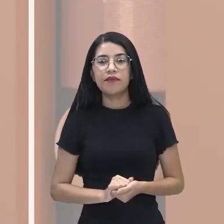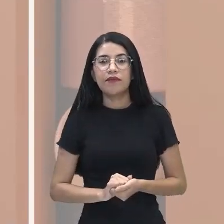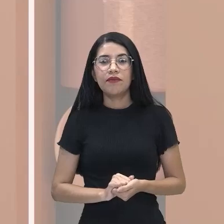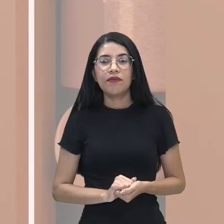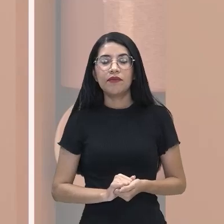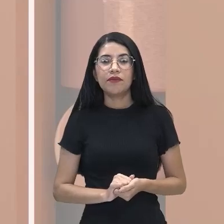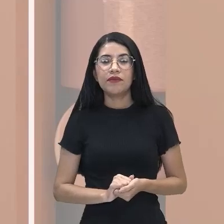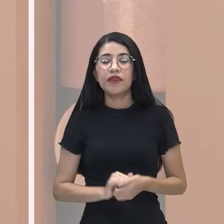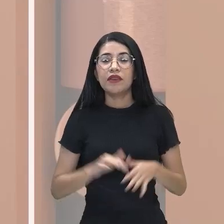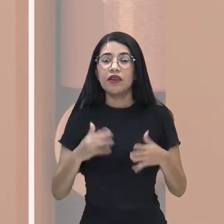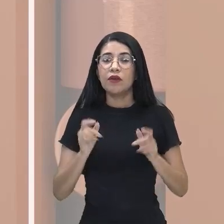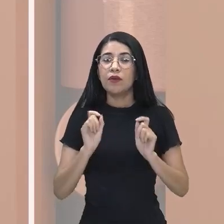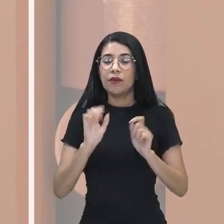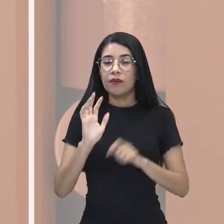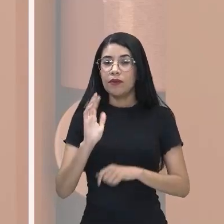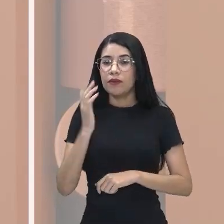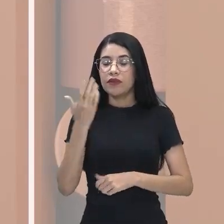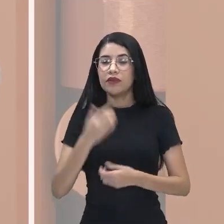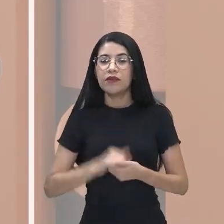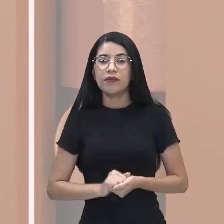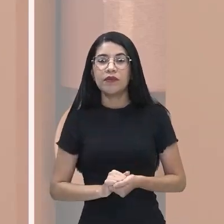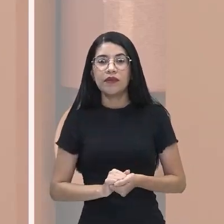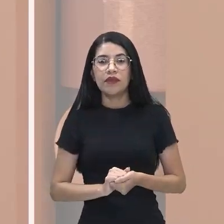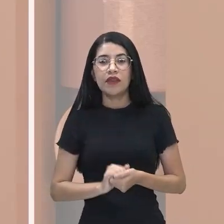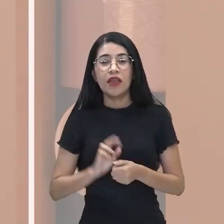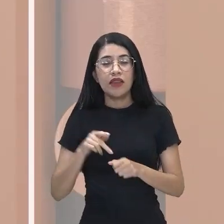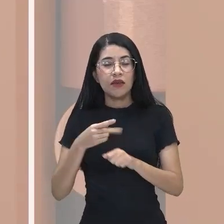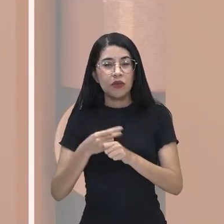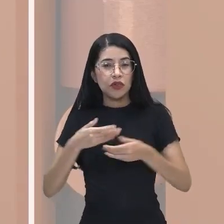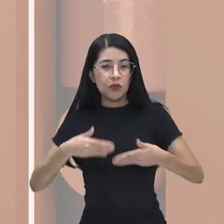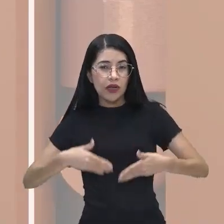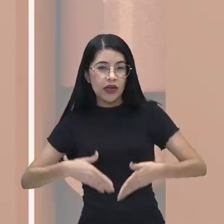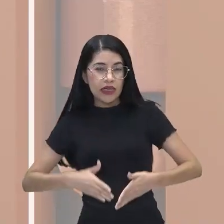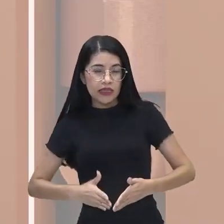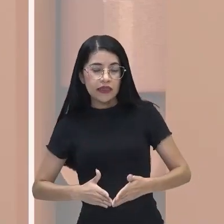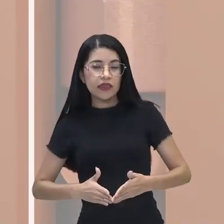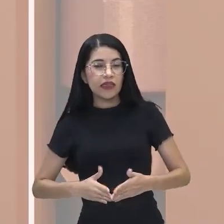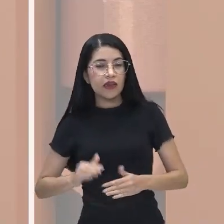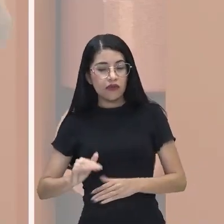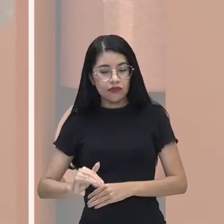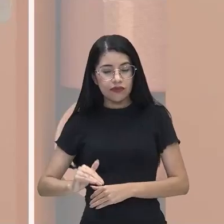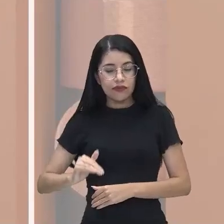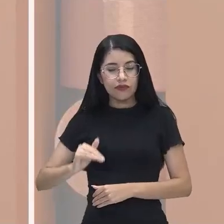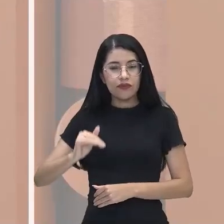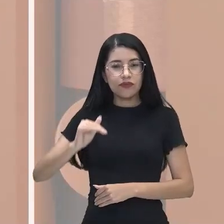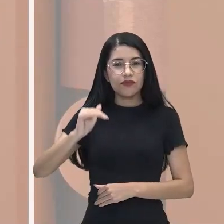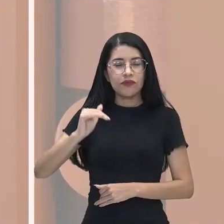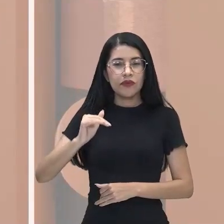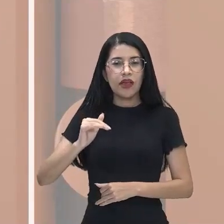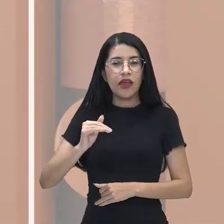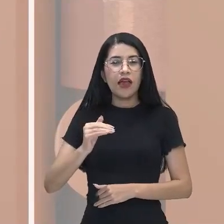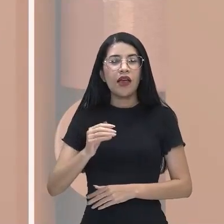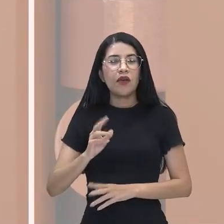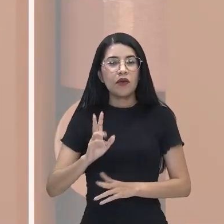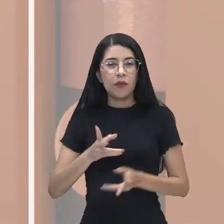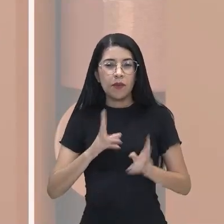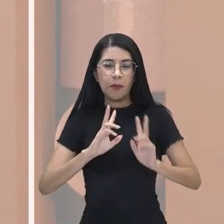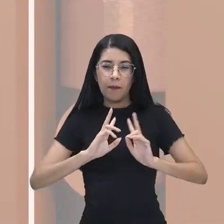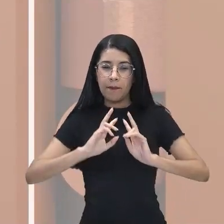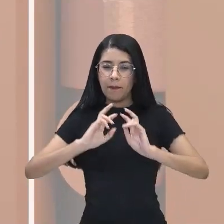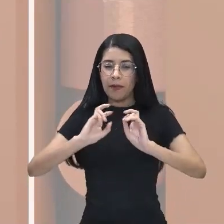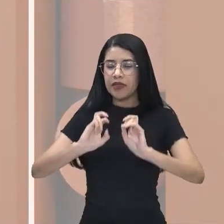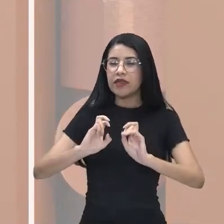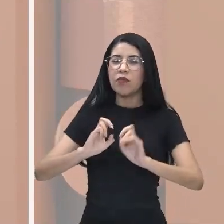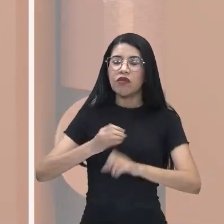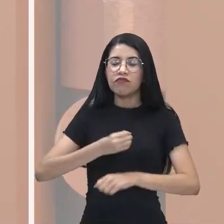o que vai acontecer? A minha existência, a partir do momento que eu me percebo e começo a